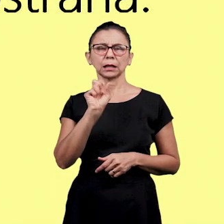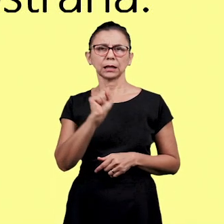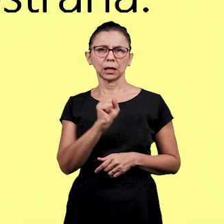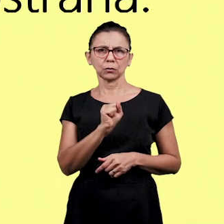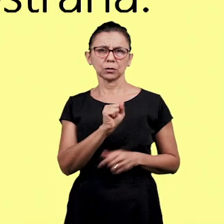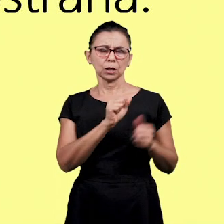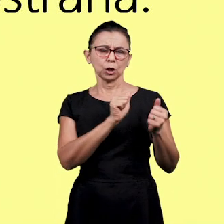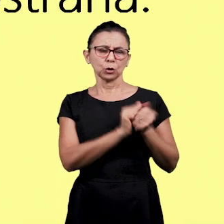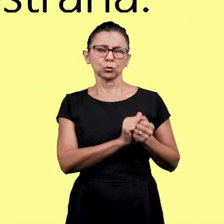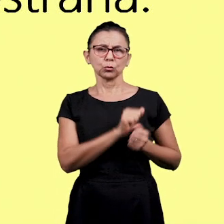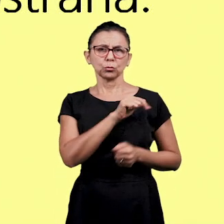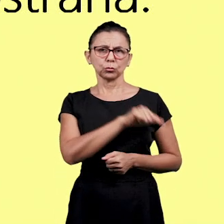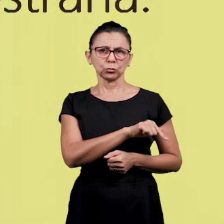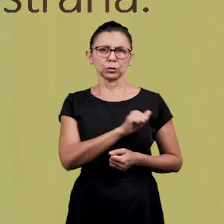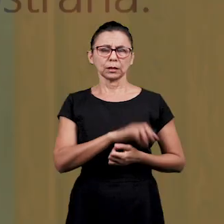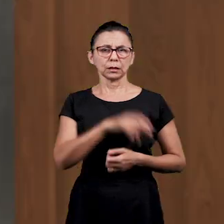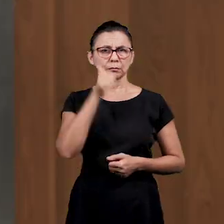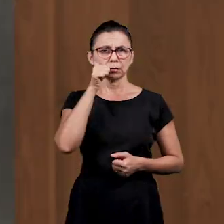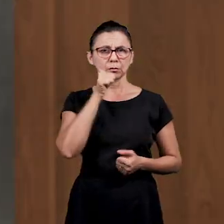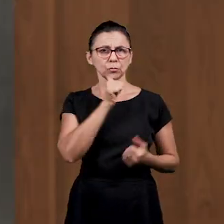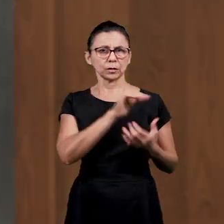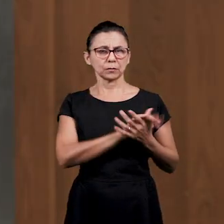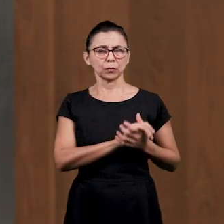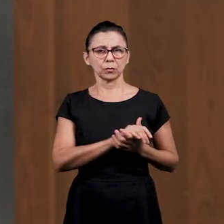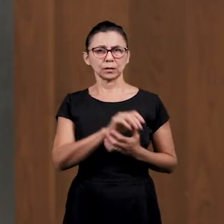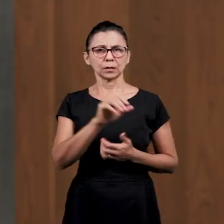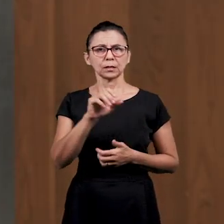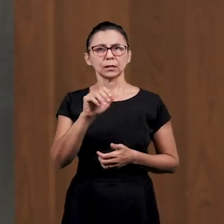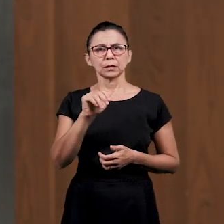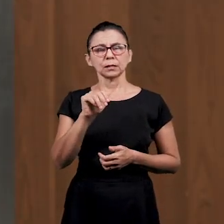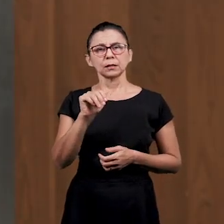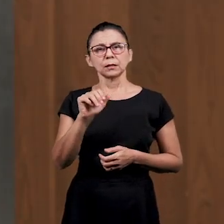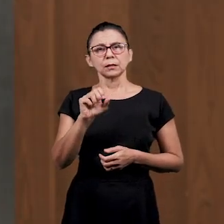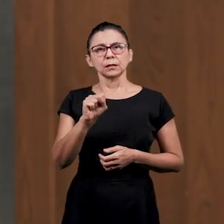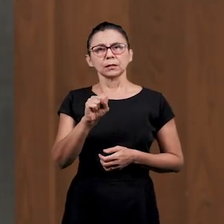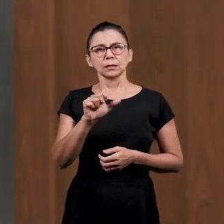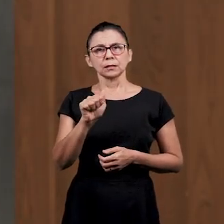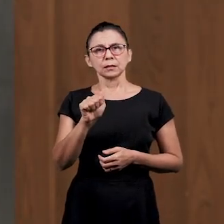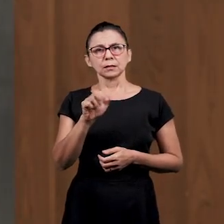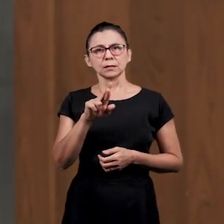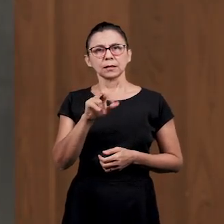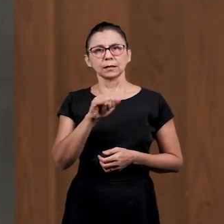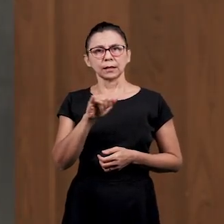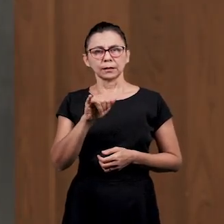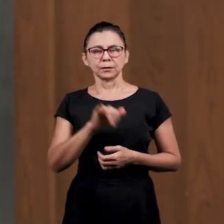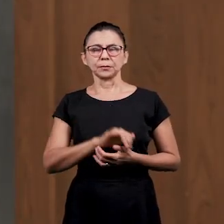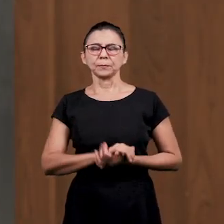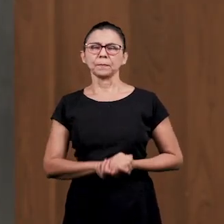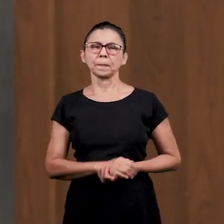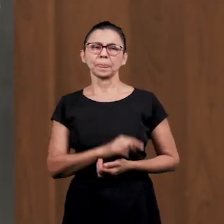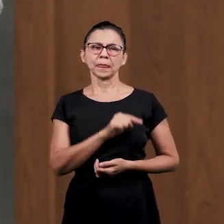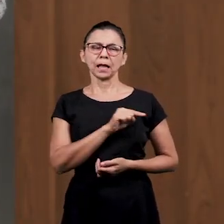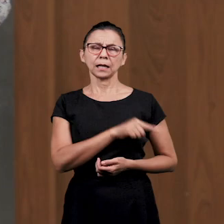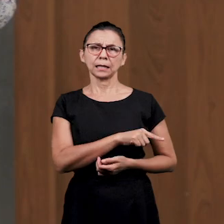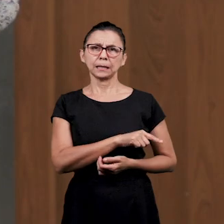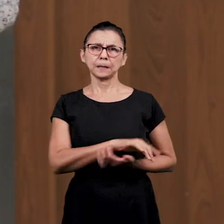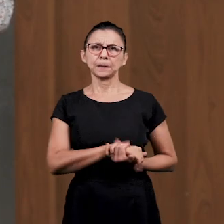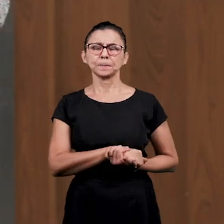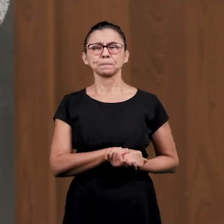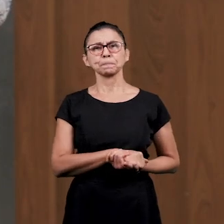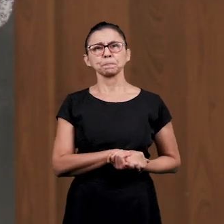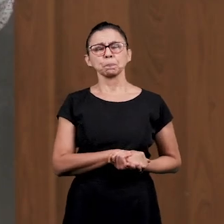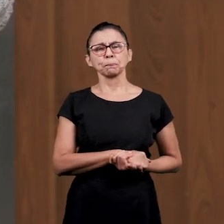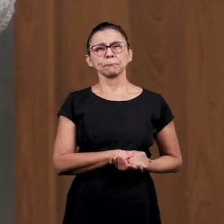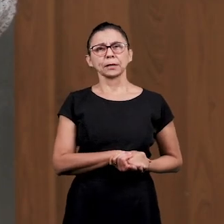na época se chamava Sarai. A Mesopotâmia era naquele momento e foi durante muito tempo a